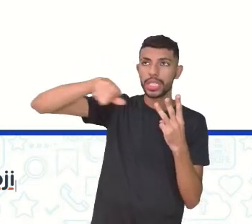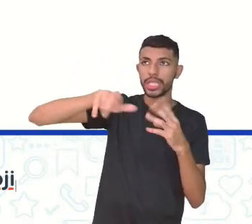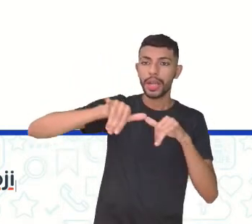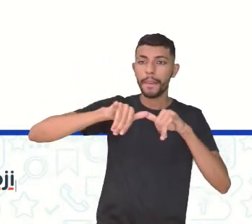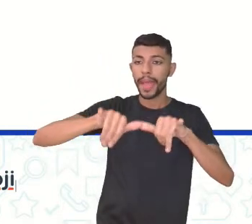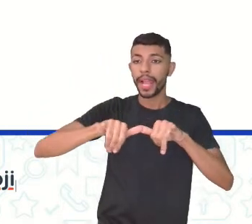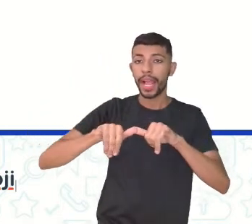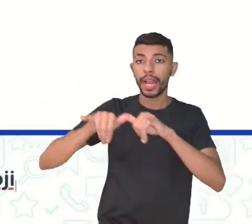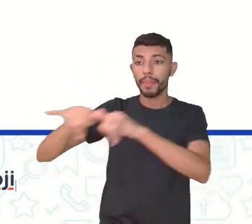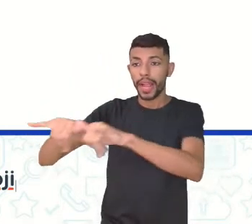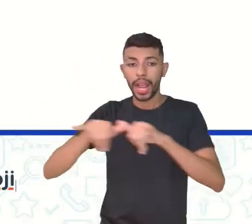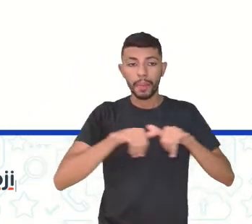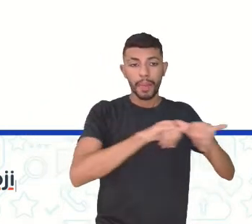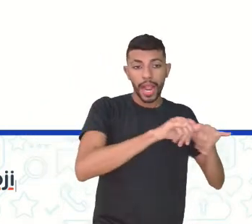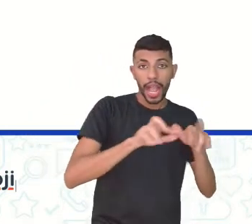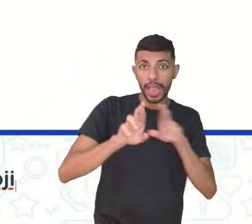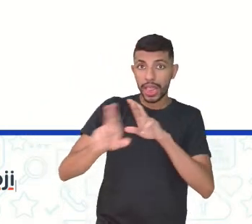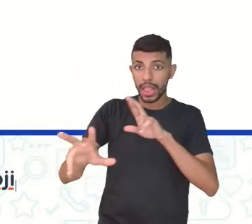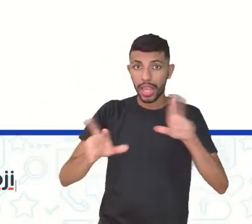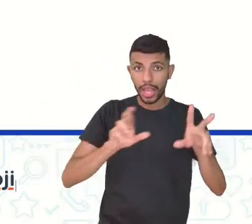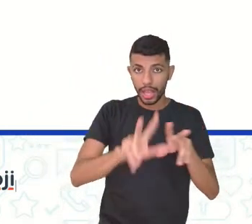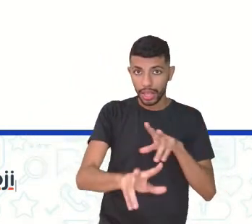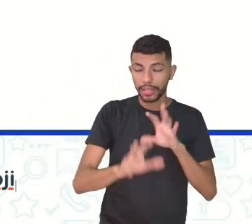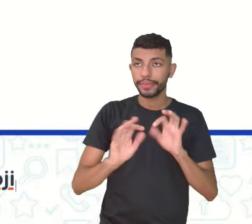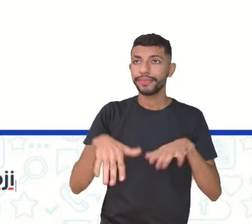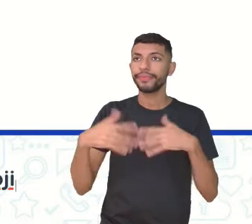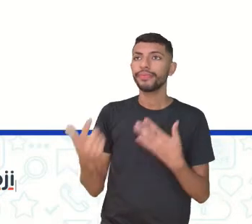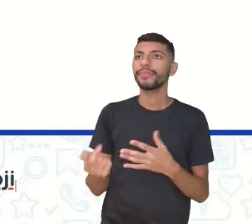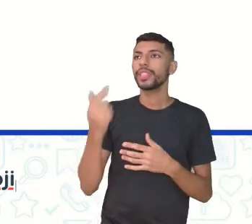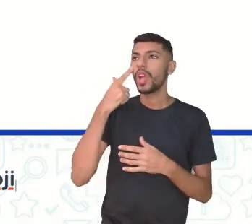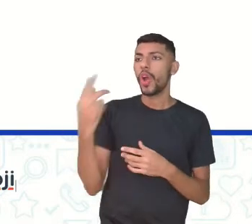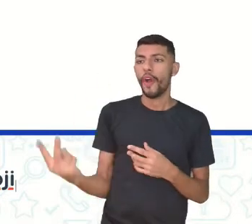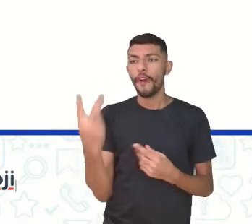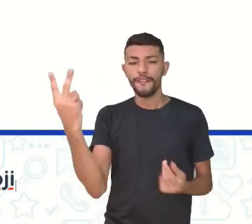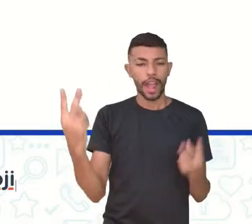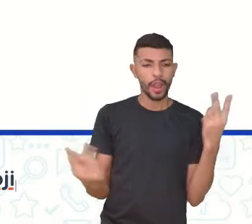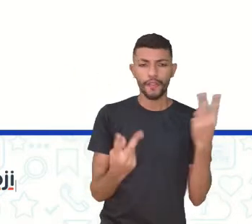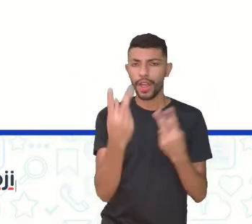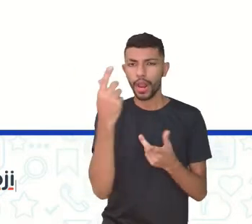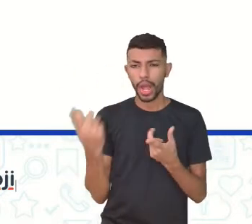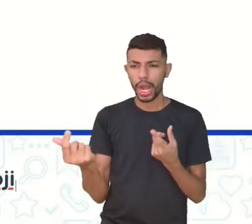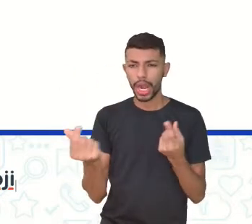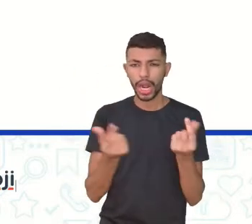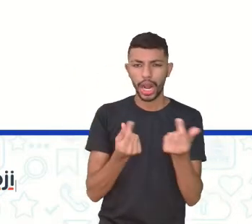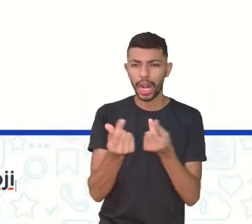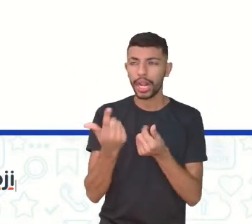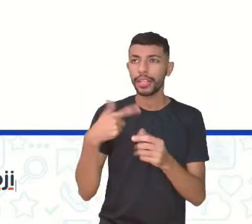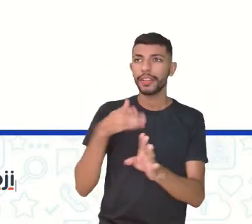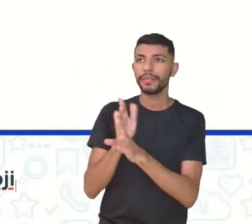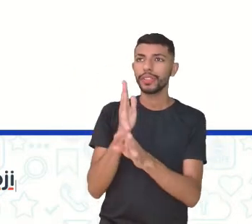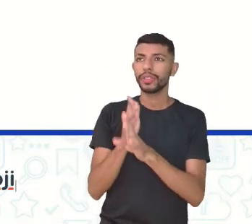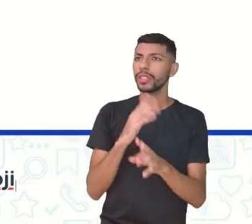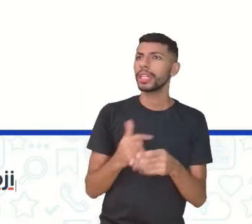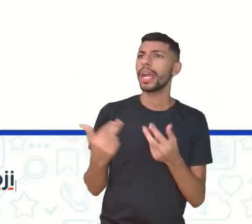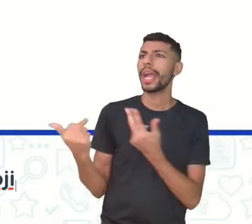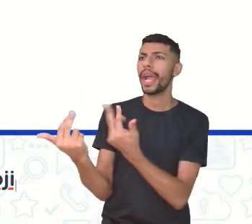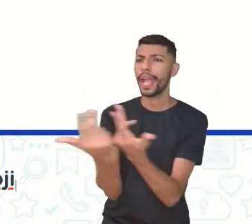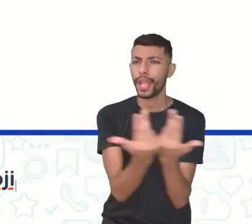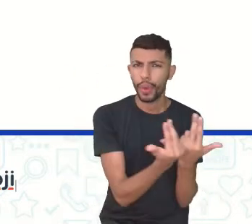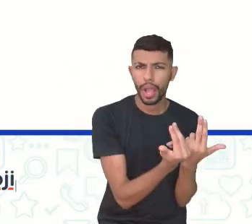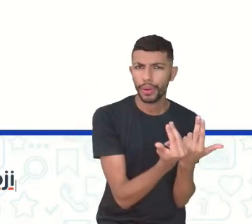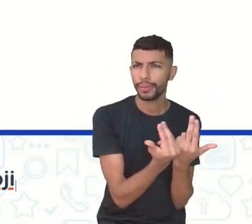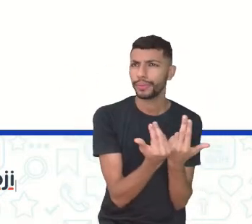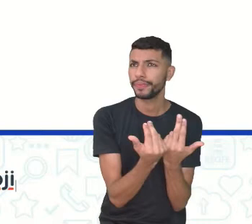mercados diferentes. Esses preços que eles vão encontrar de cada item, eles serão iguais nos